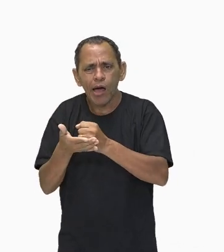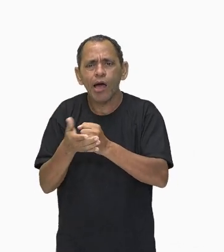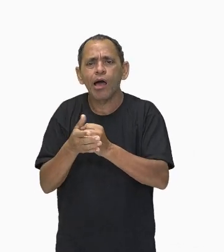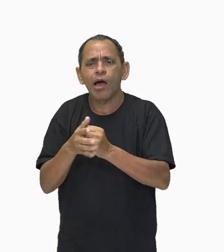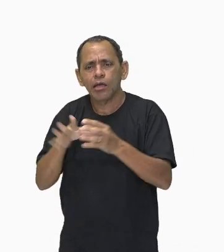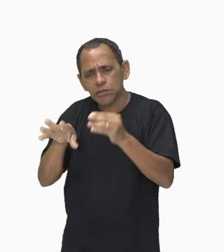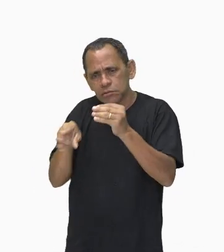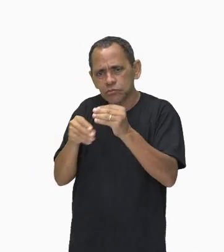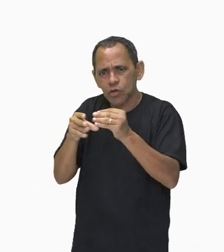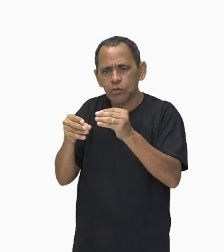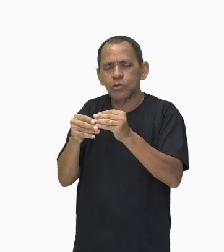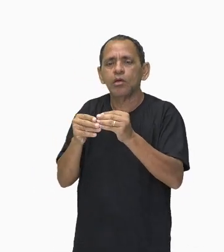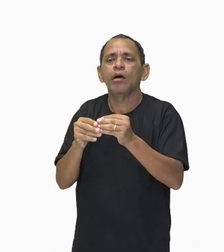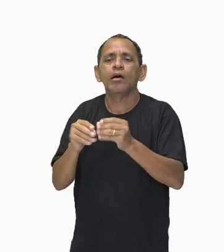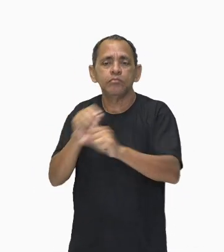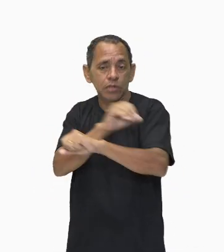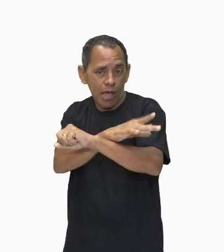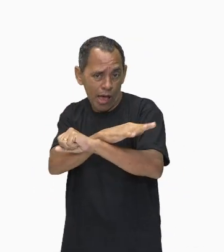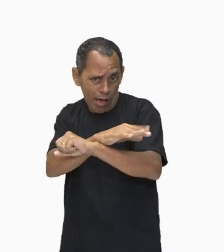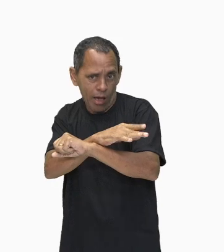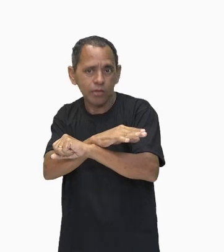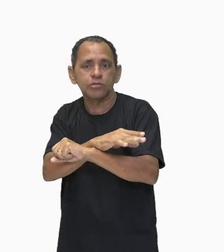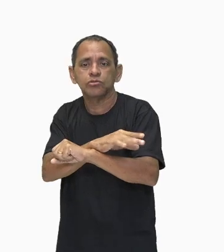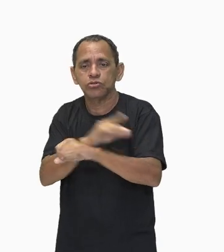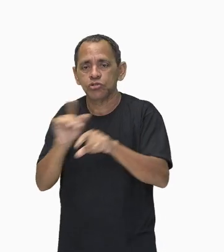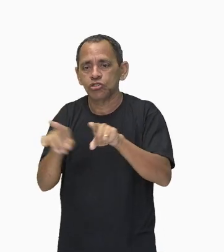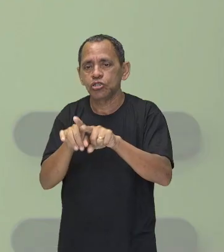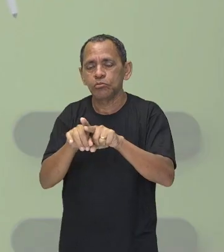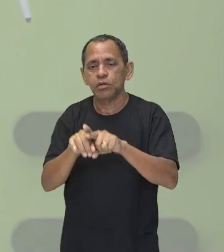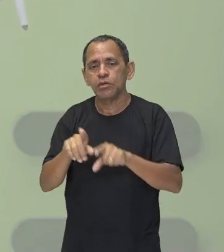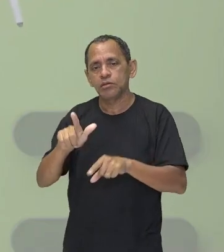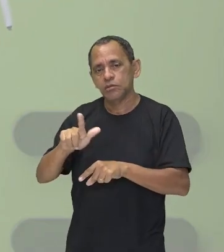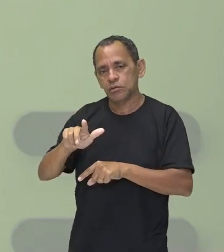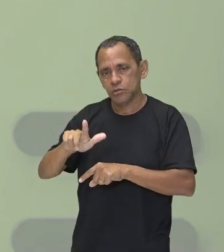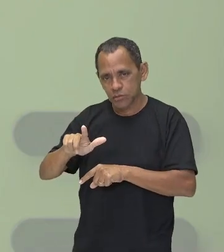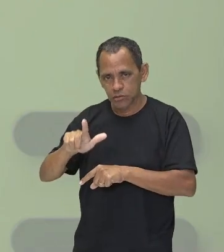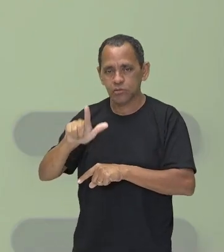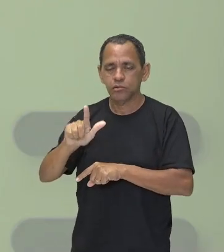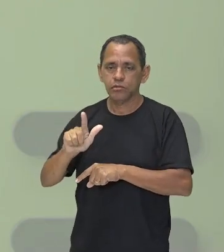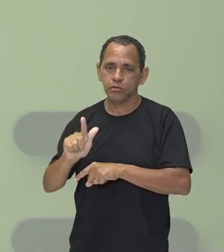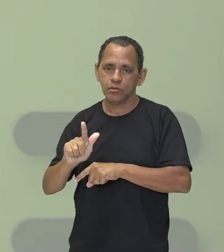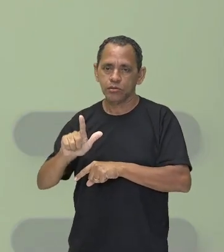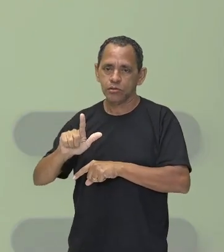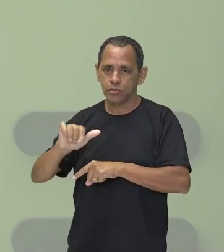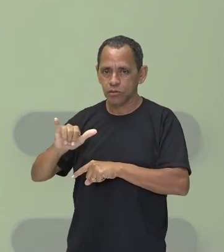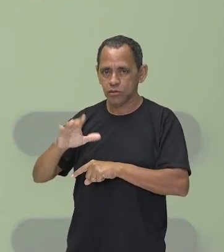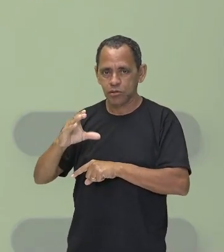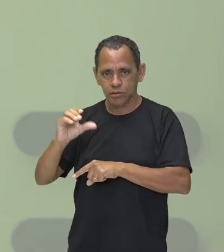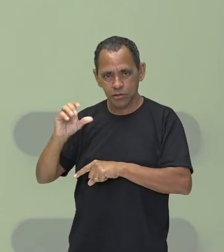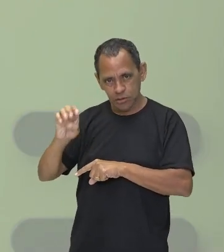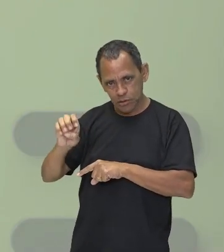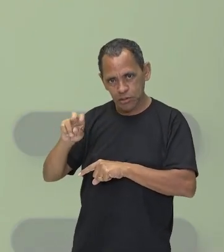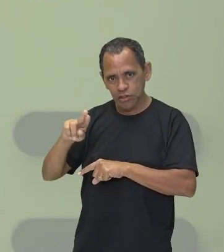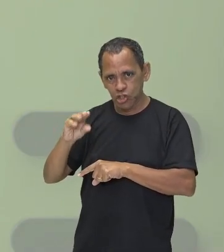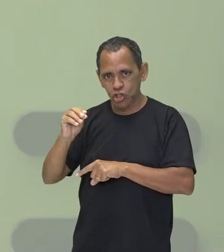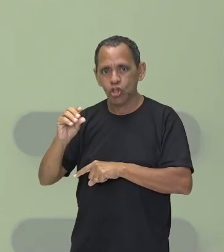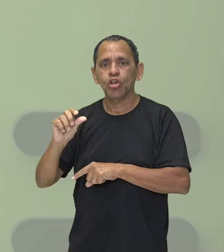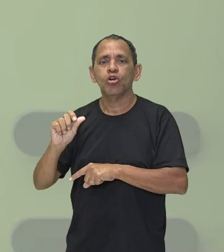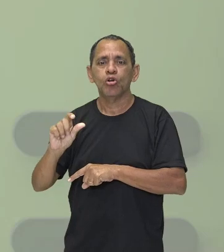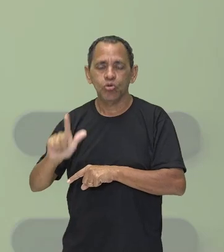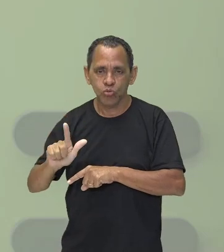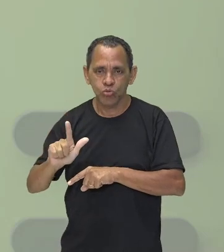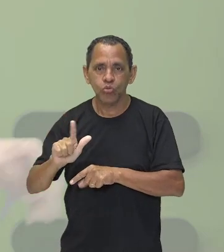ácidos graxos e glicerol. Então, os lipídios eles vão ser moléculas grandes, depois todas